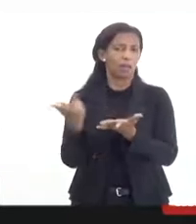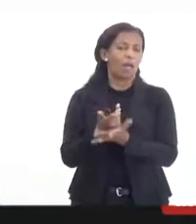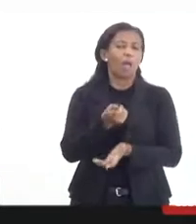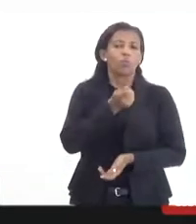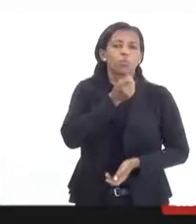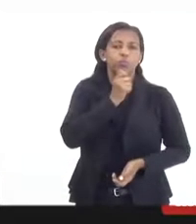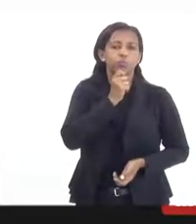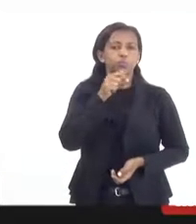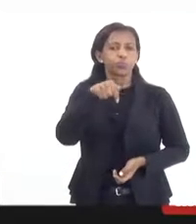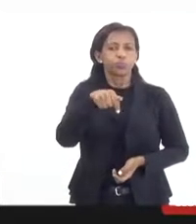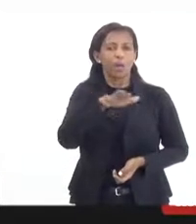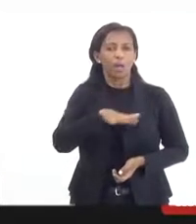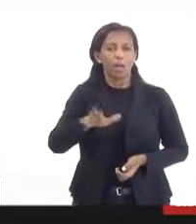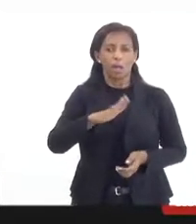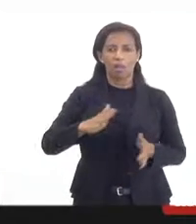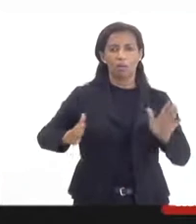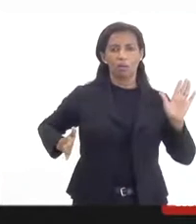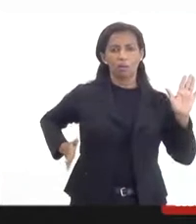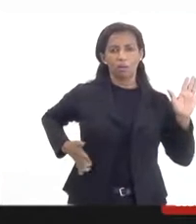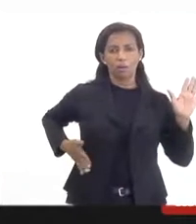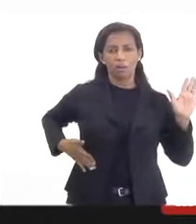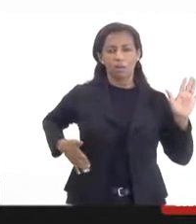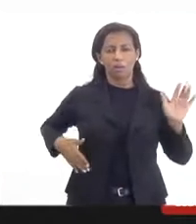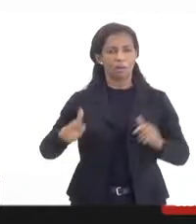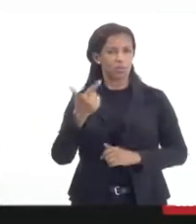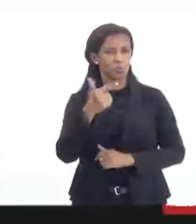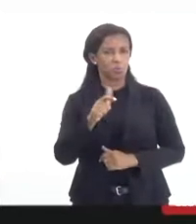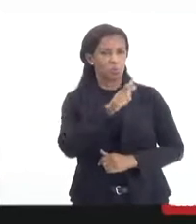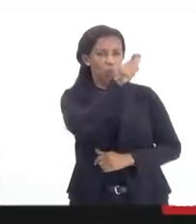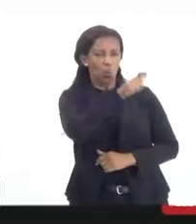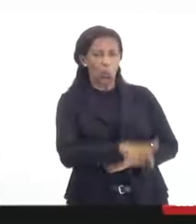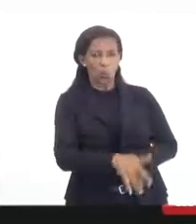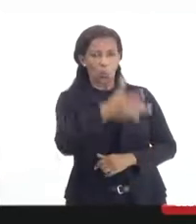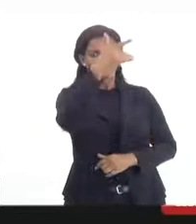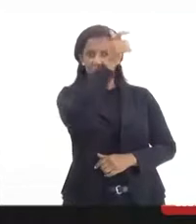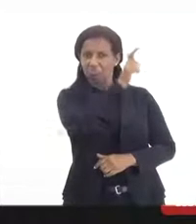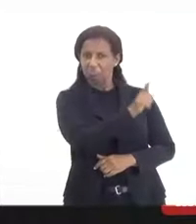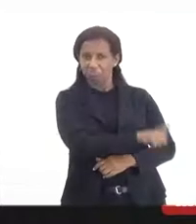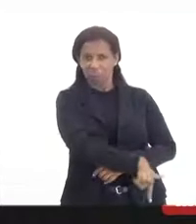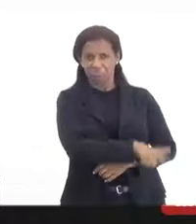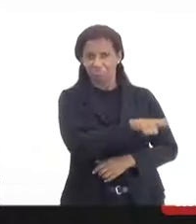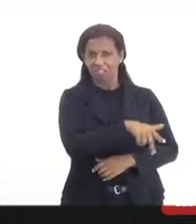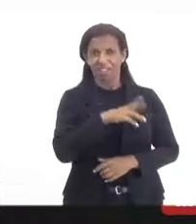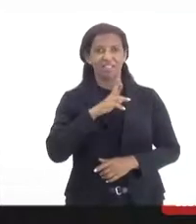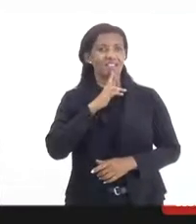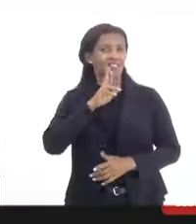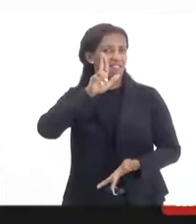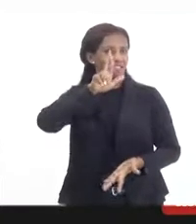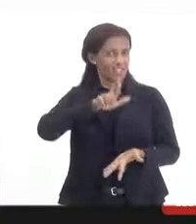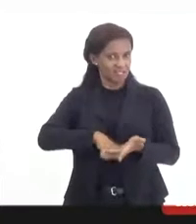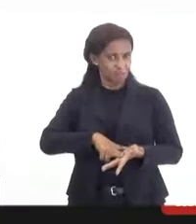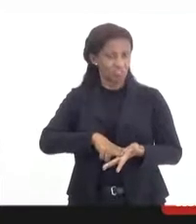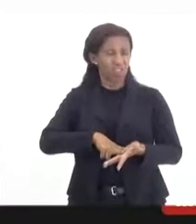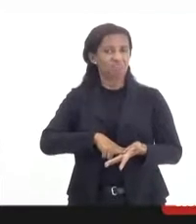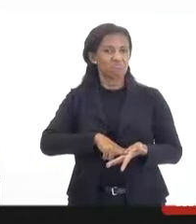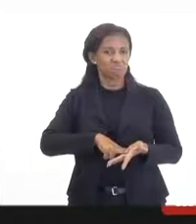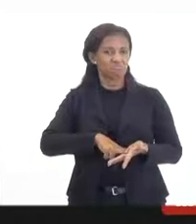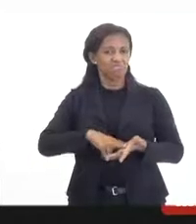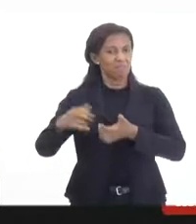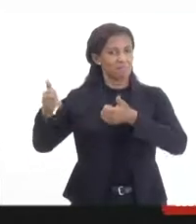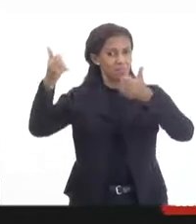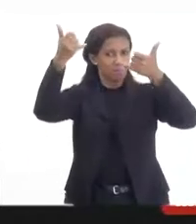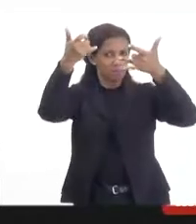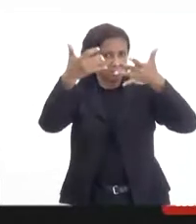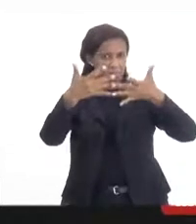tem nem bandido, nem mocinho na nossa concepção. Existem visões díspares, muito